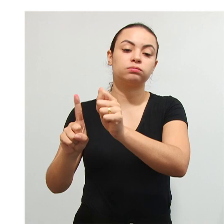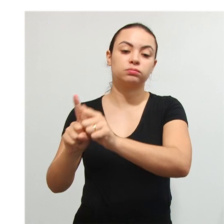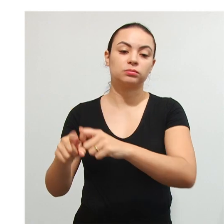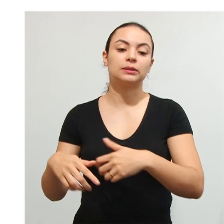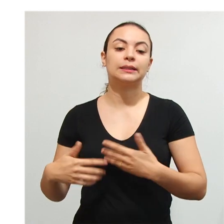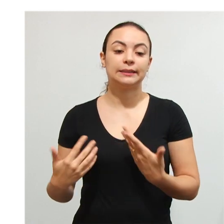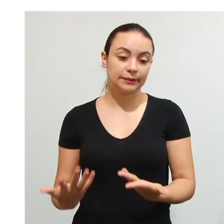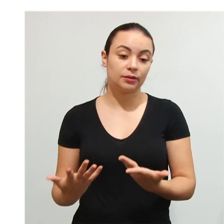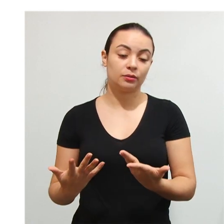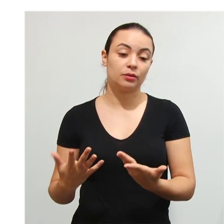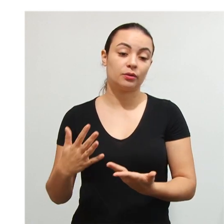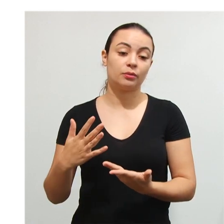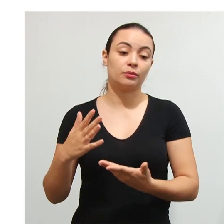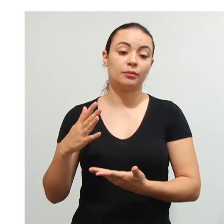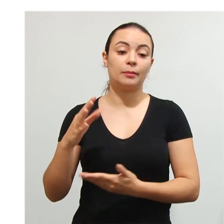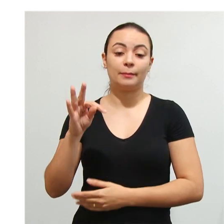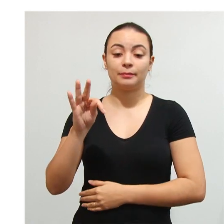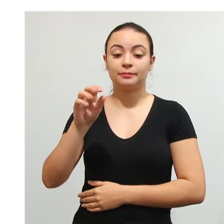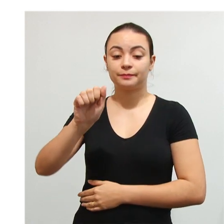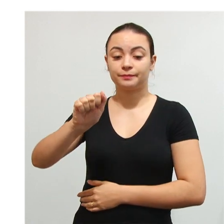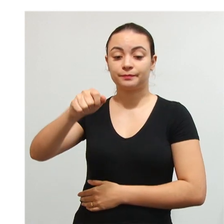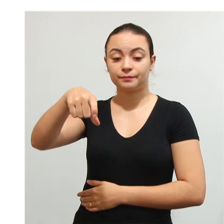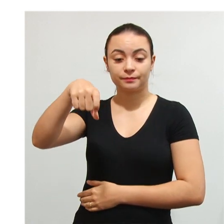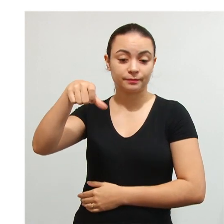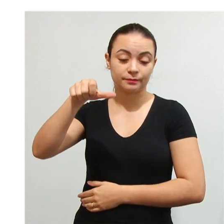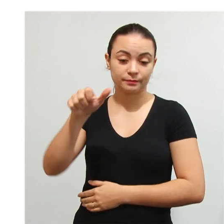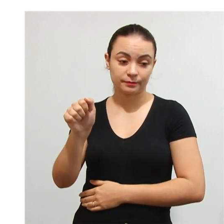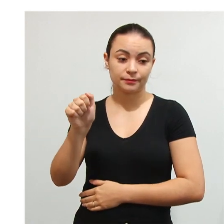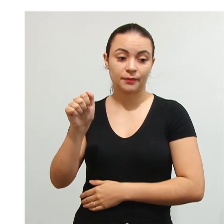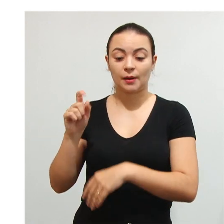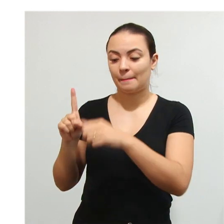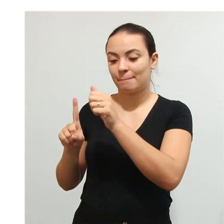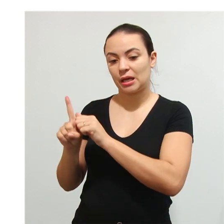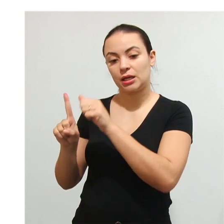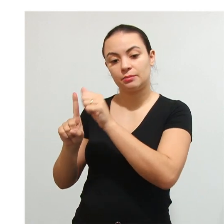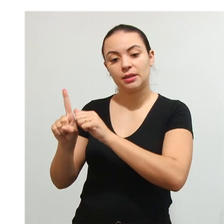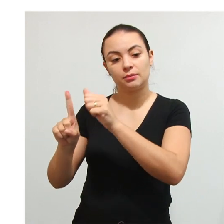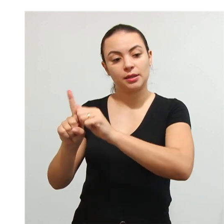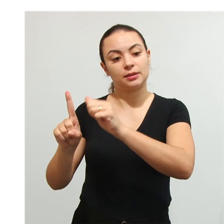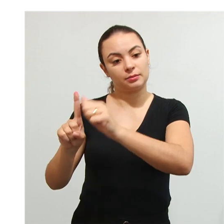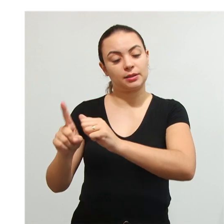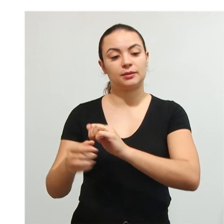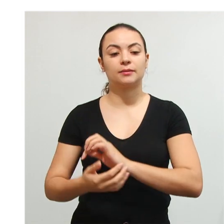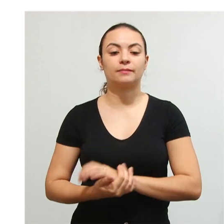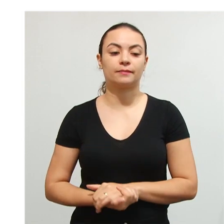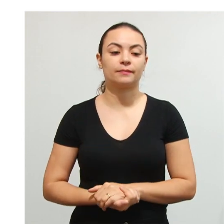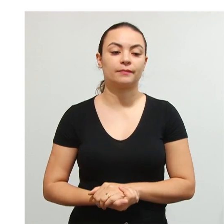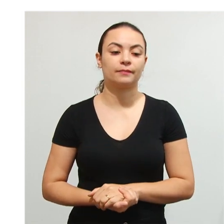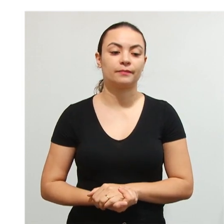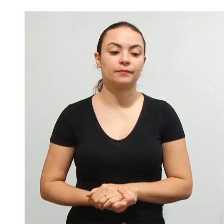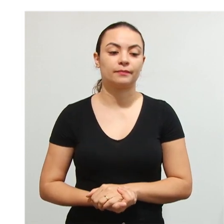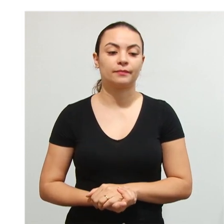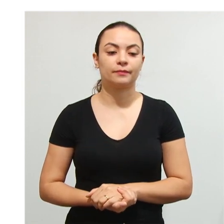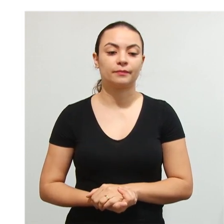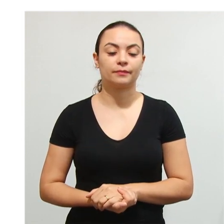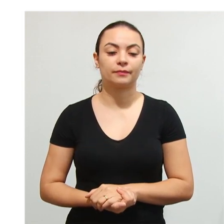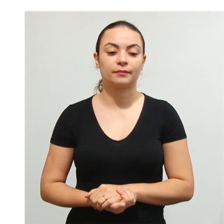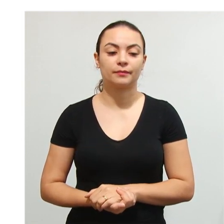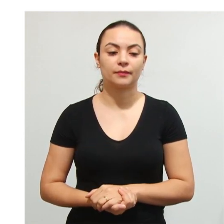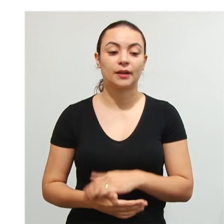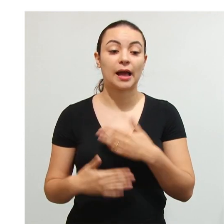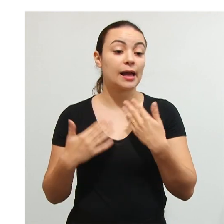taxa de fato que vai ser aplicada lá na expressão lá na forma se não tiver nenhuma